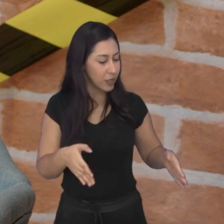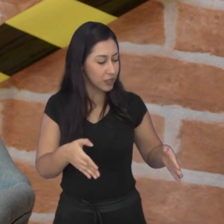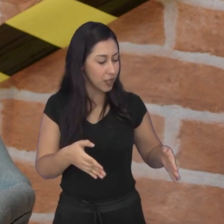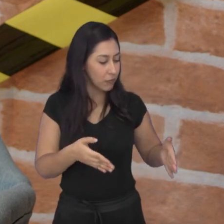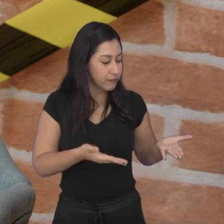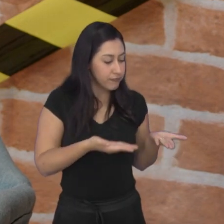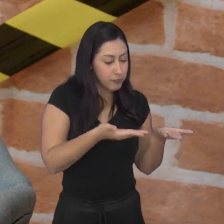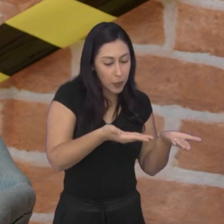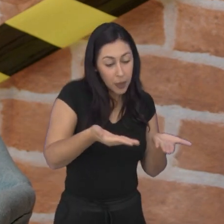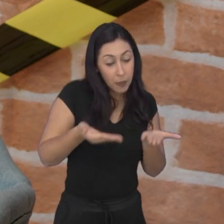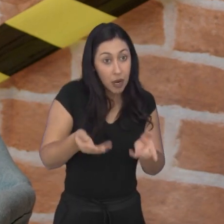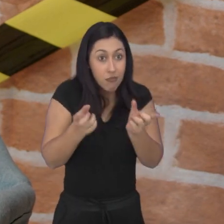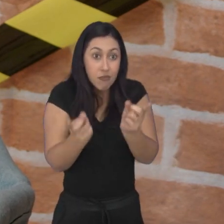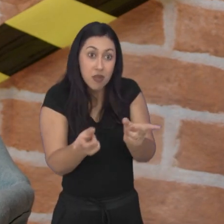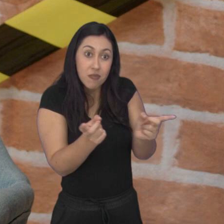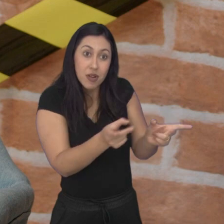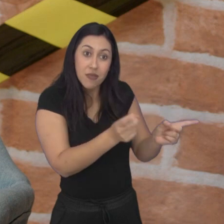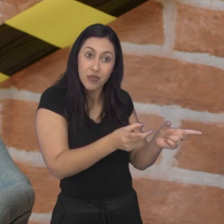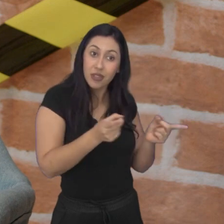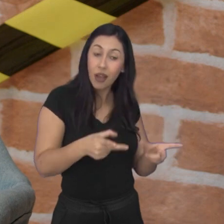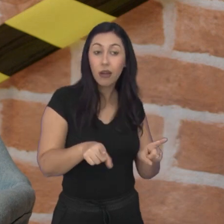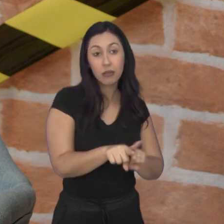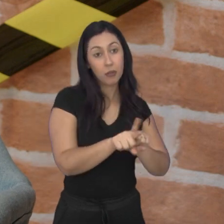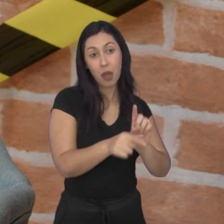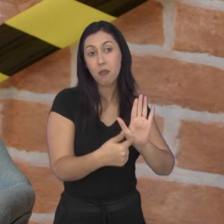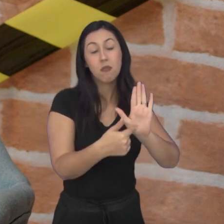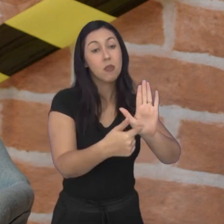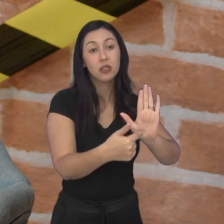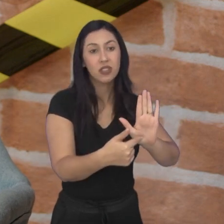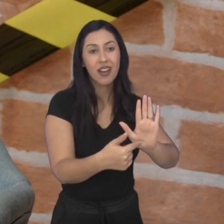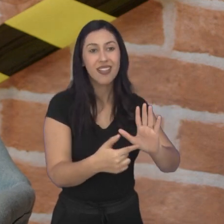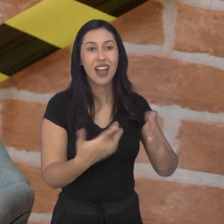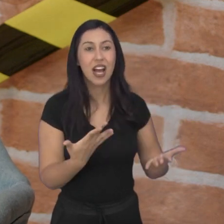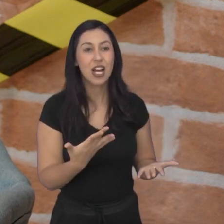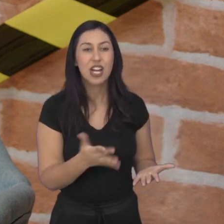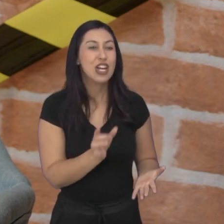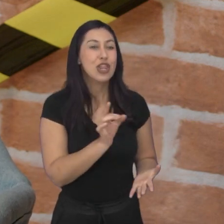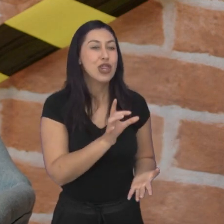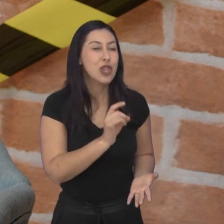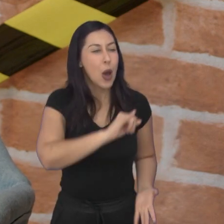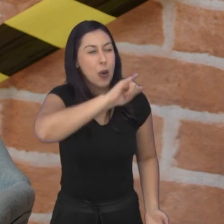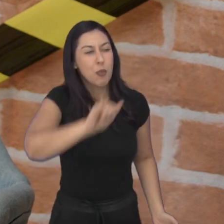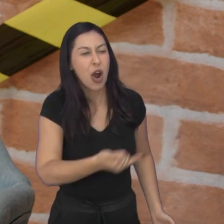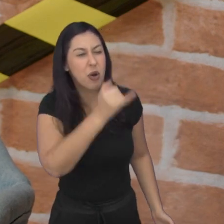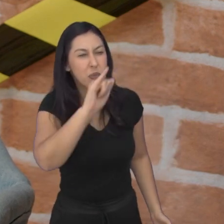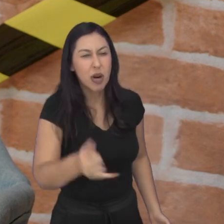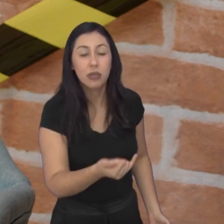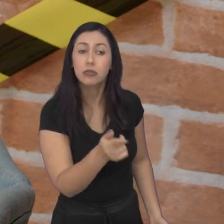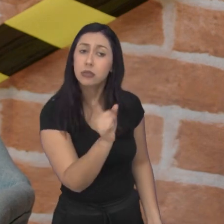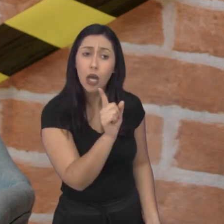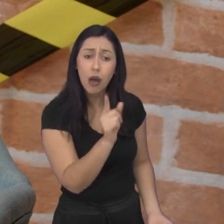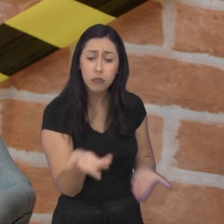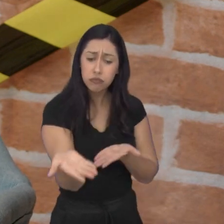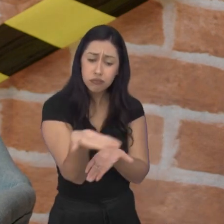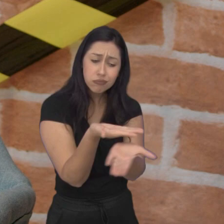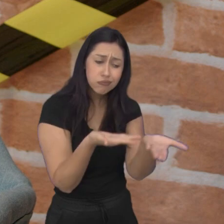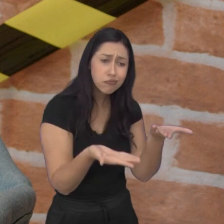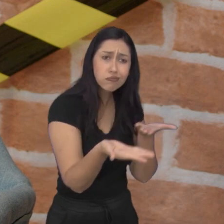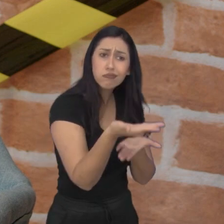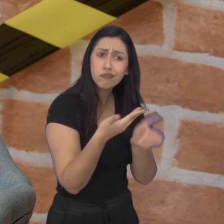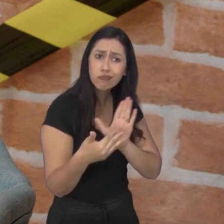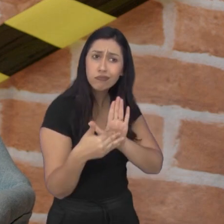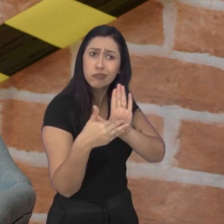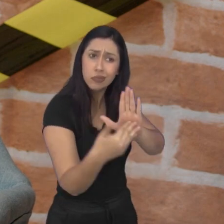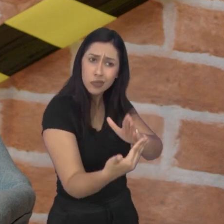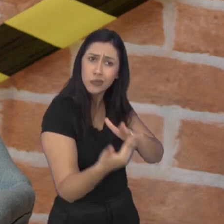vender seu trabalho, ou pelo menos divulgar o seu trabalho. Então, não é um jogo de soma zero, é um jogo que acaba acrescentando e agremiando para todo mundo, assim,